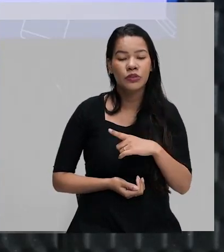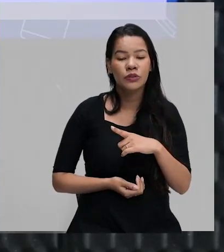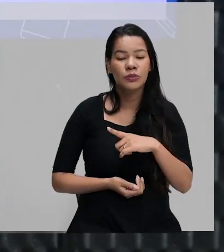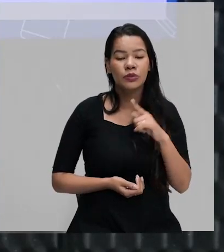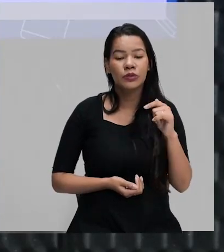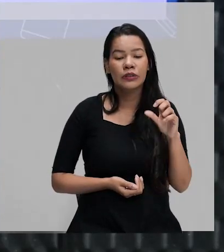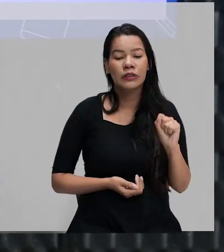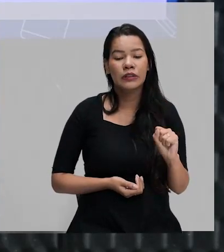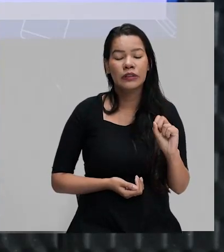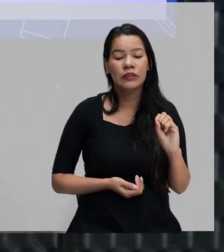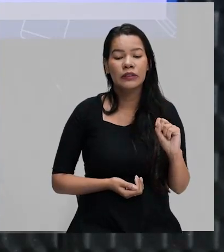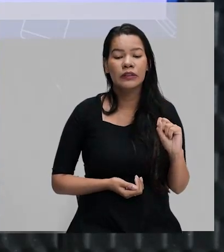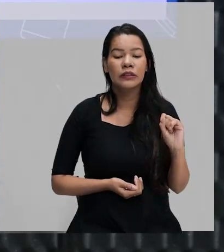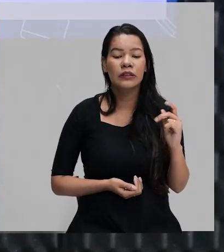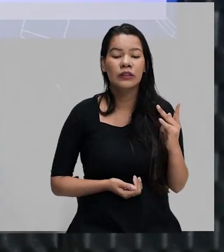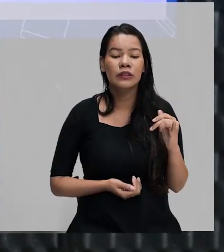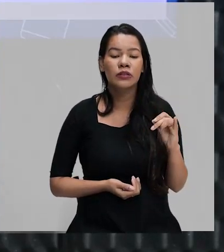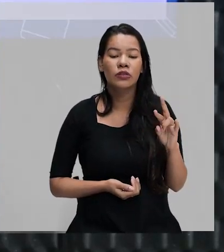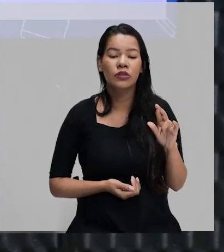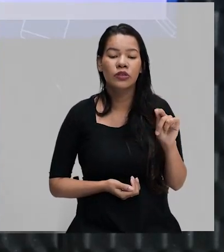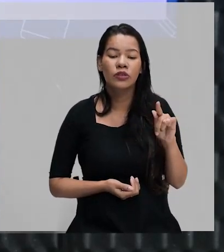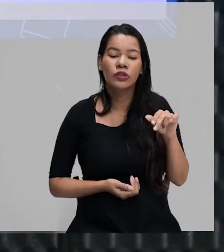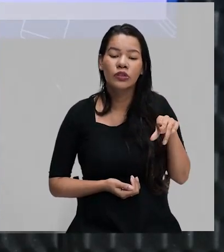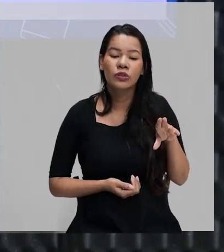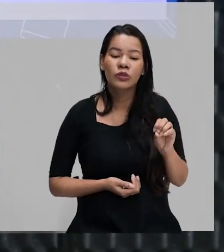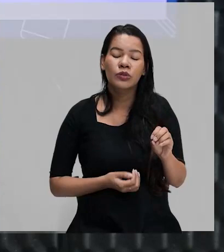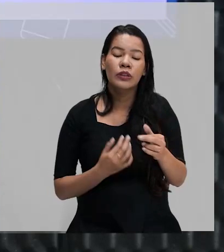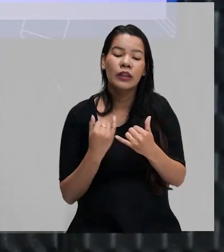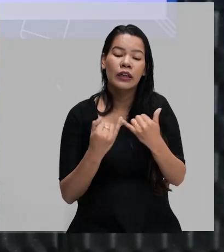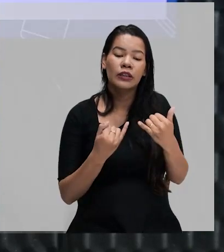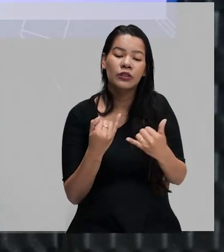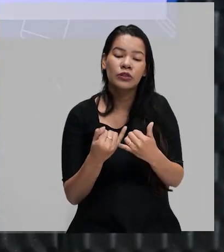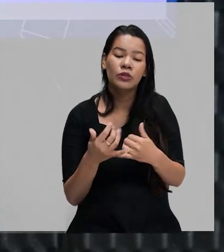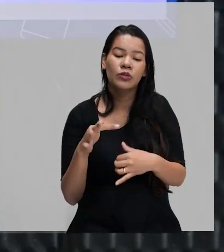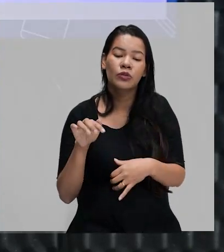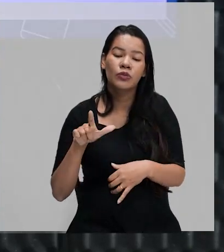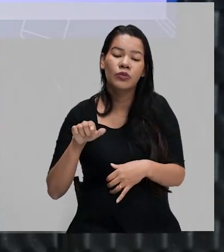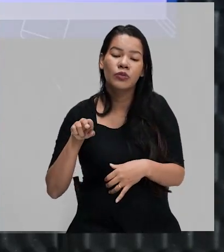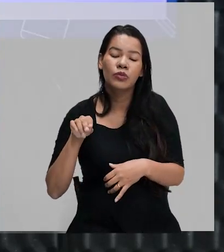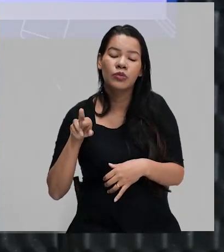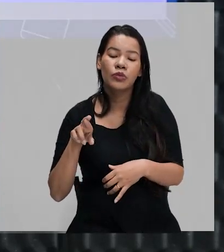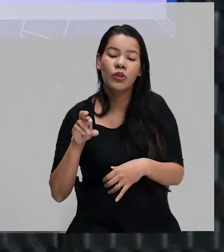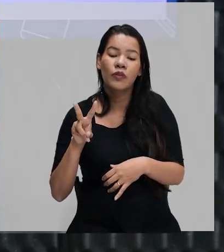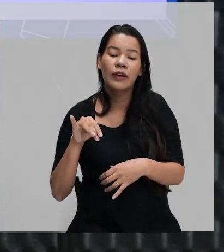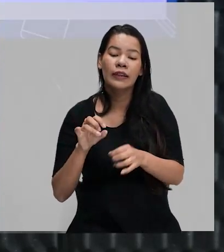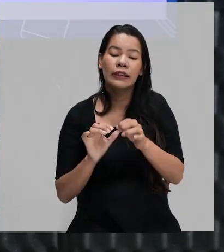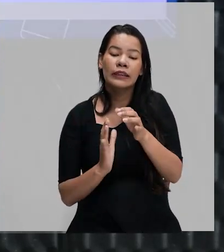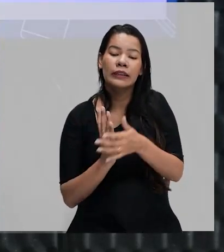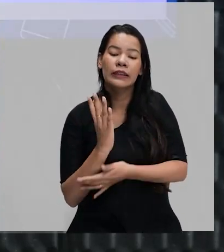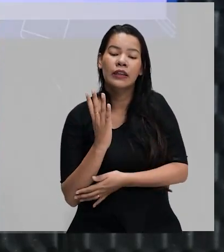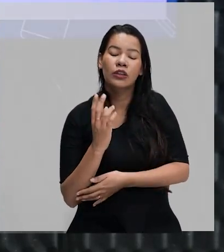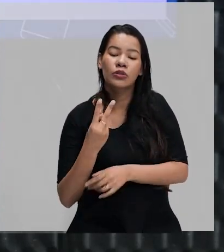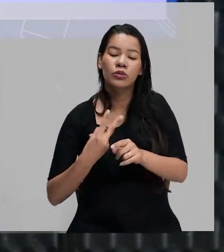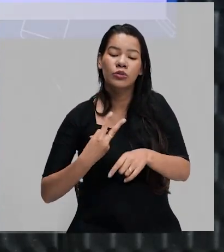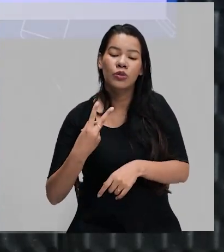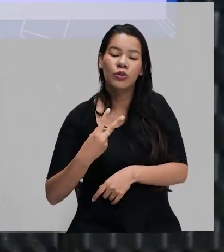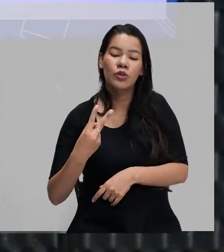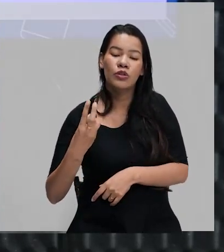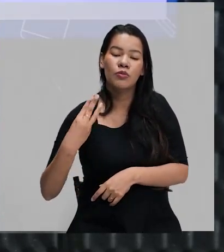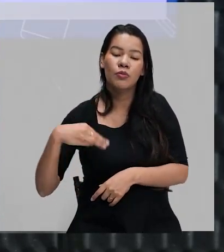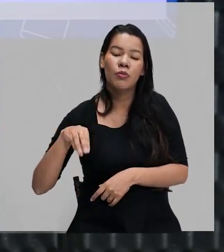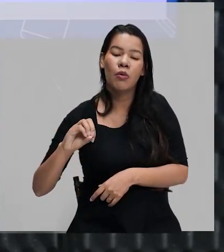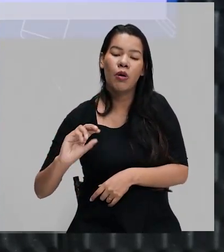hidrogênio reagindo com o flúor, vai formar 2 mols do HF, do fluoreto de